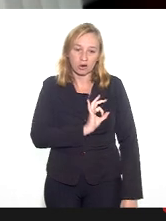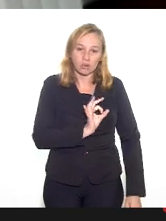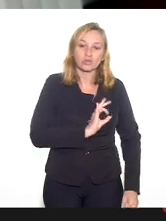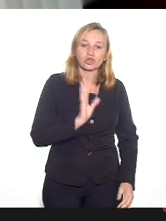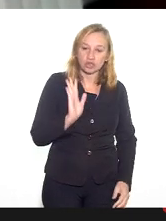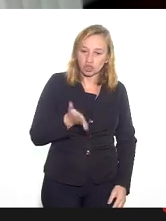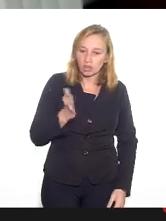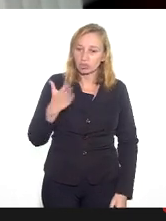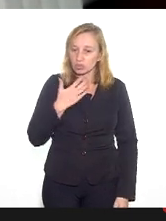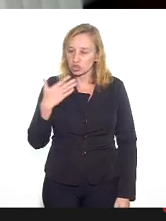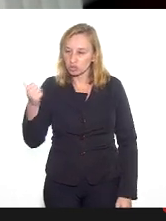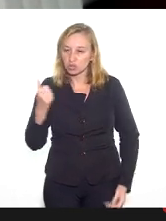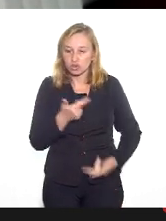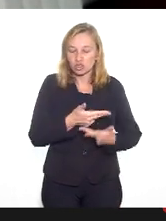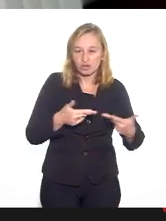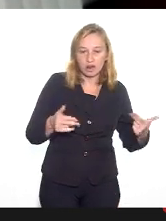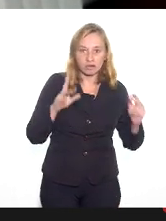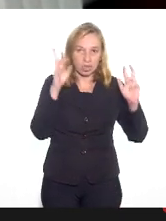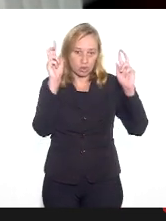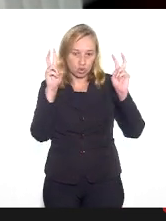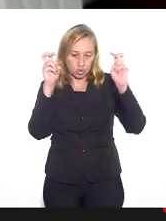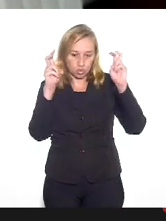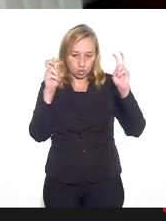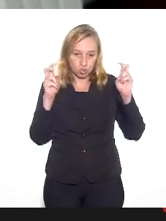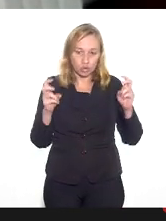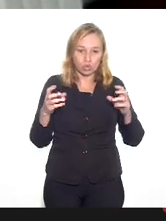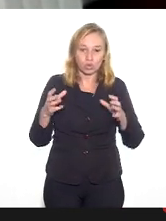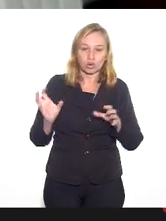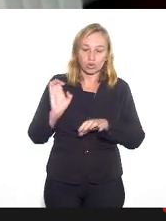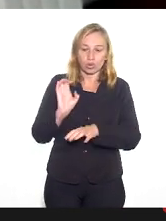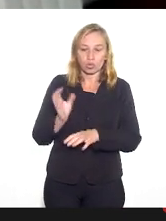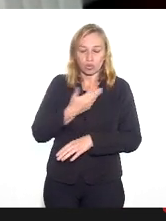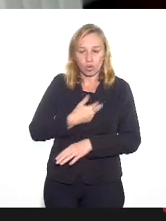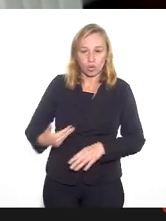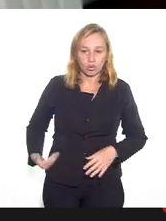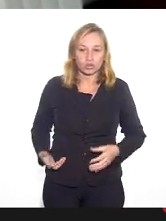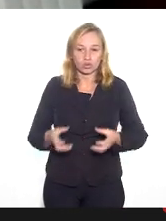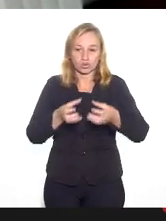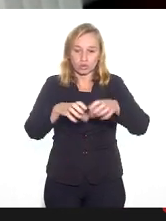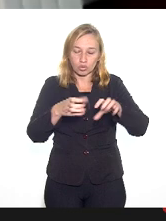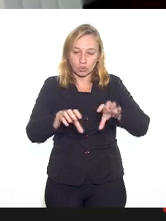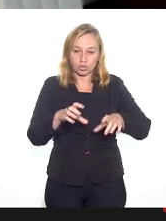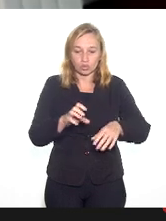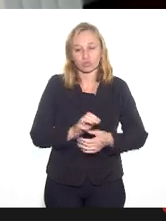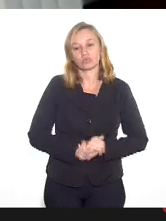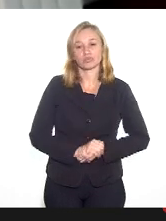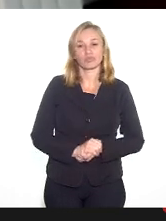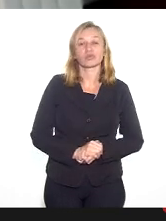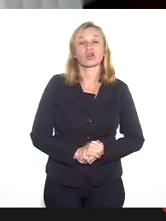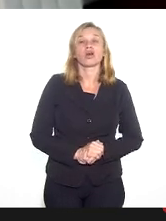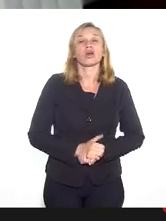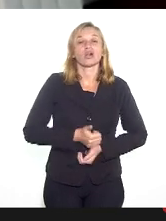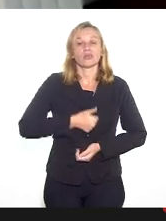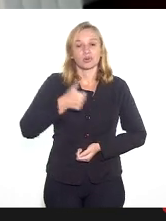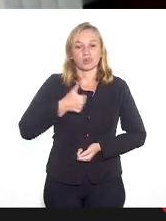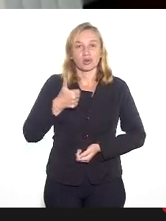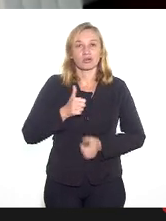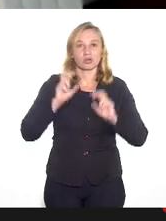já interveio em diversas questões envolvendo concursos públicos. Essa é a primeira questão.